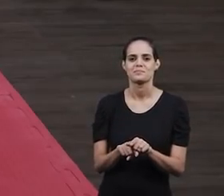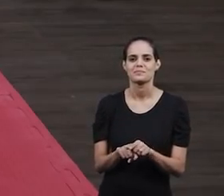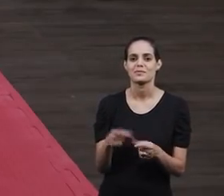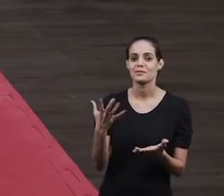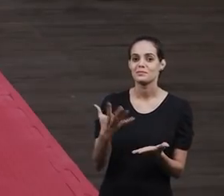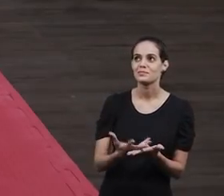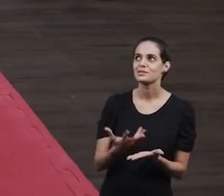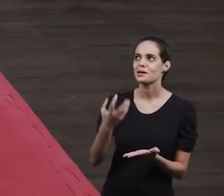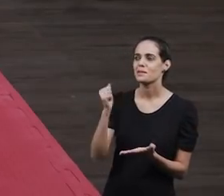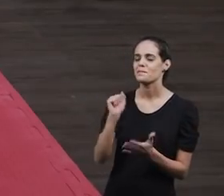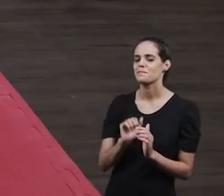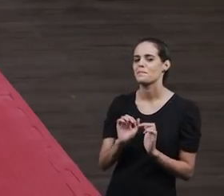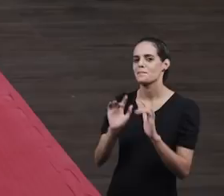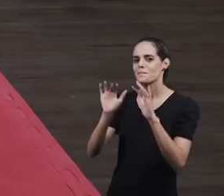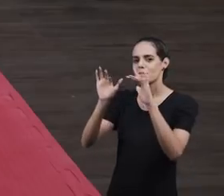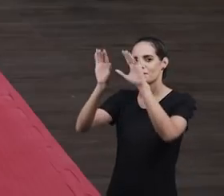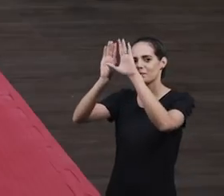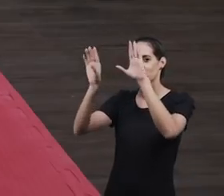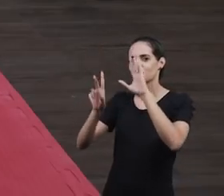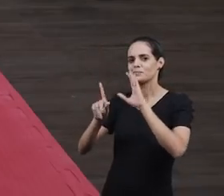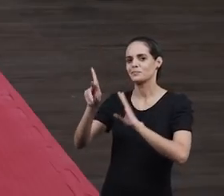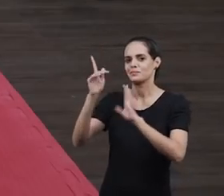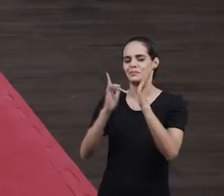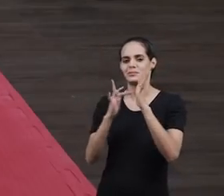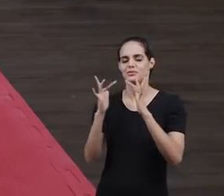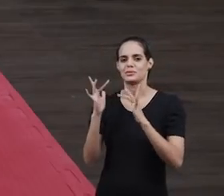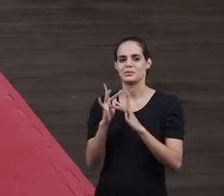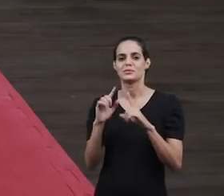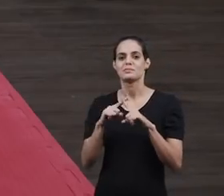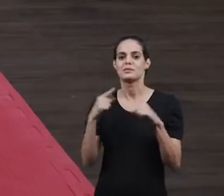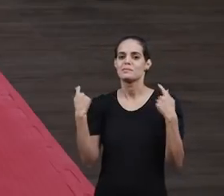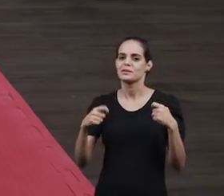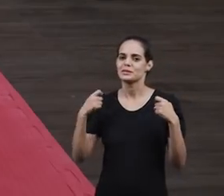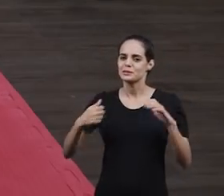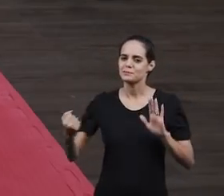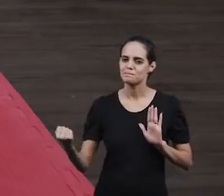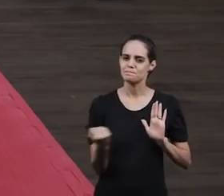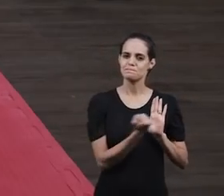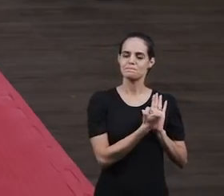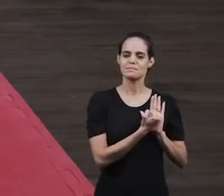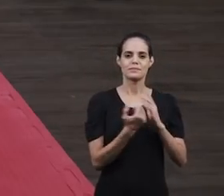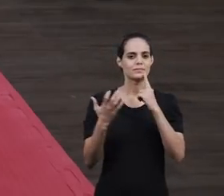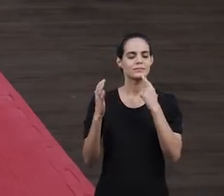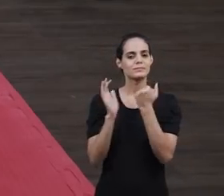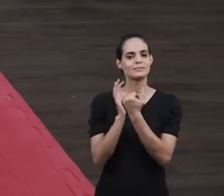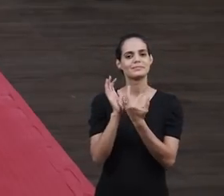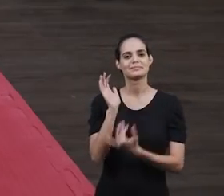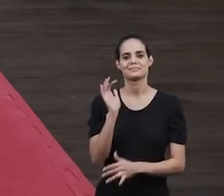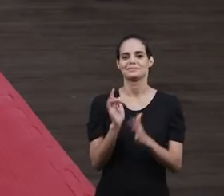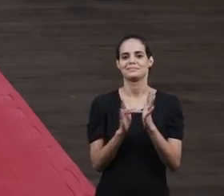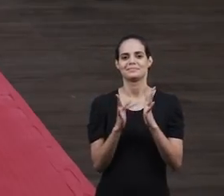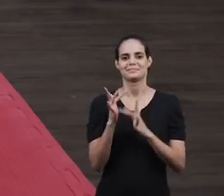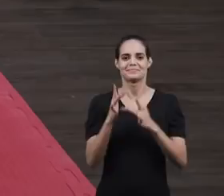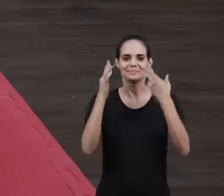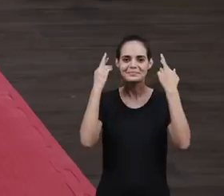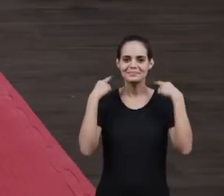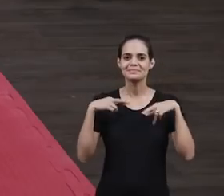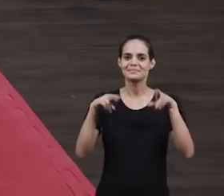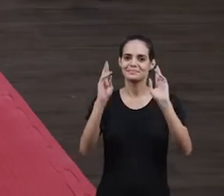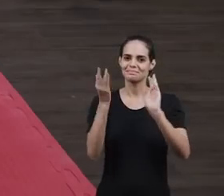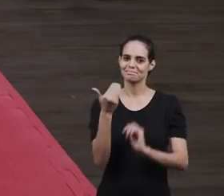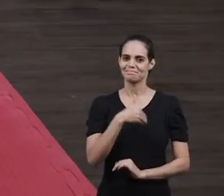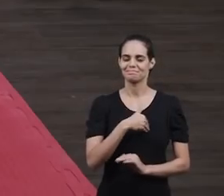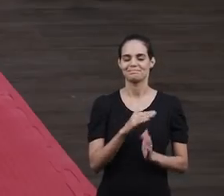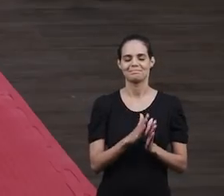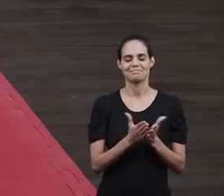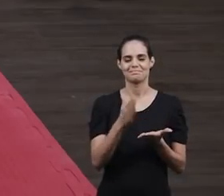vamos subir para ir para o céu com Jesus, mas também nós temos que ter a marca do sangue do Cordeiro em nós. Nós temos que ter a